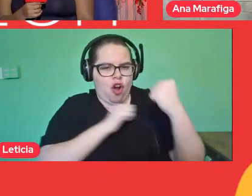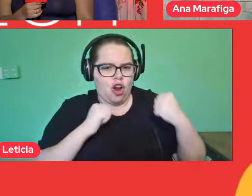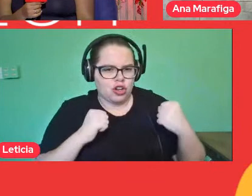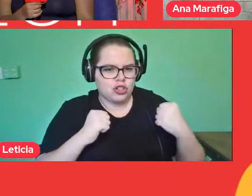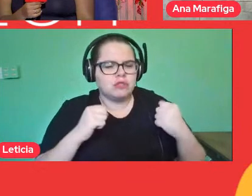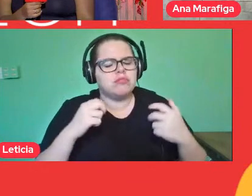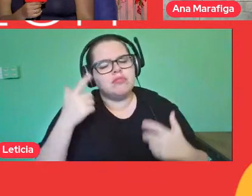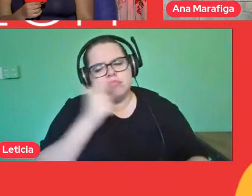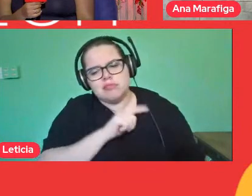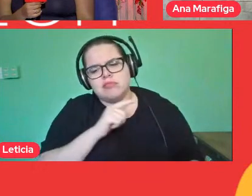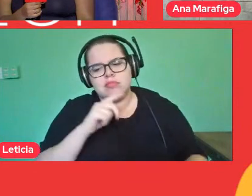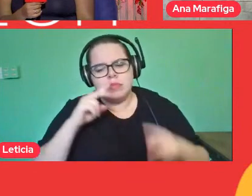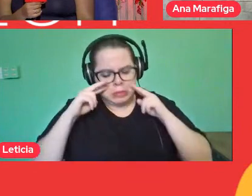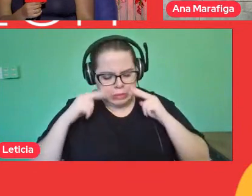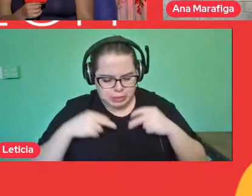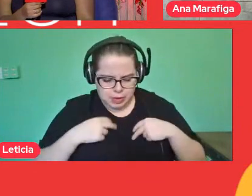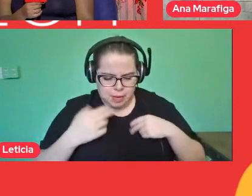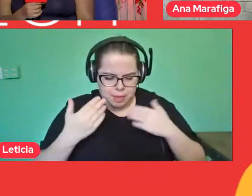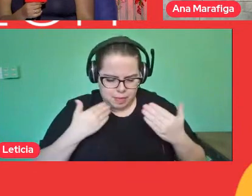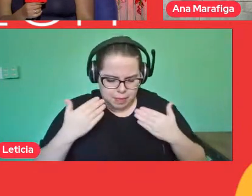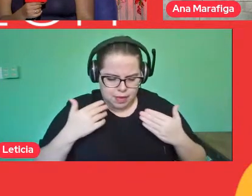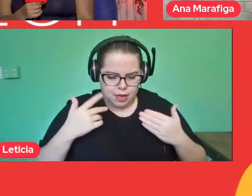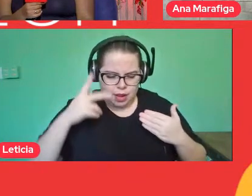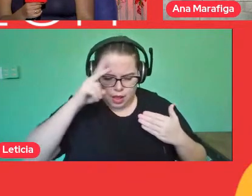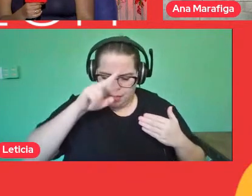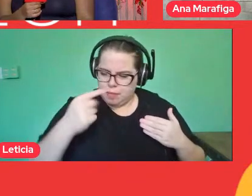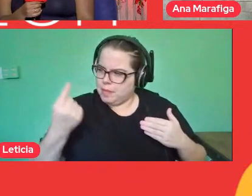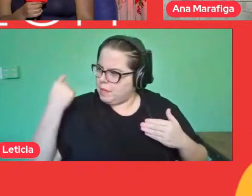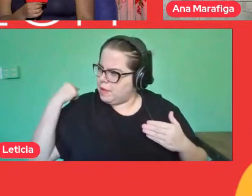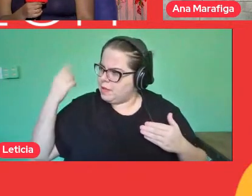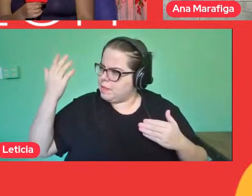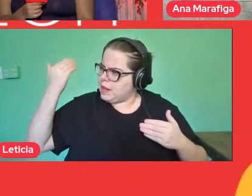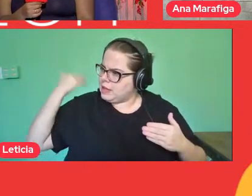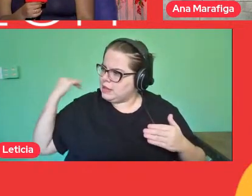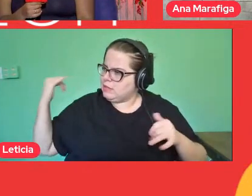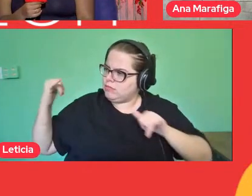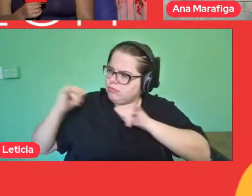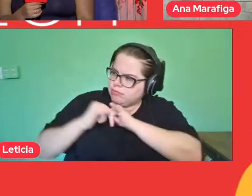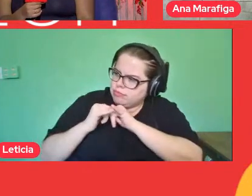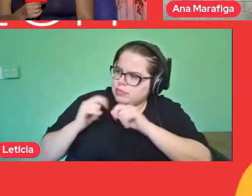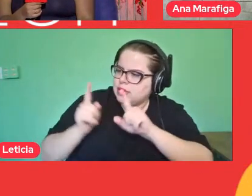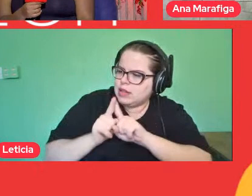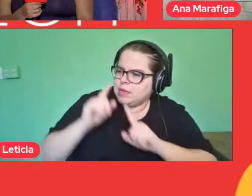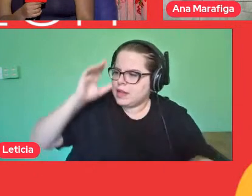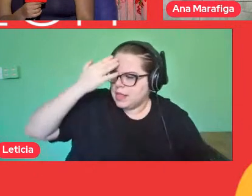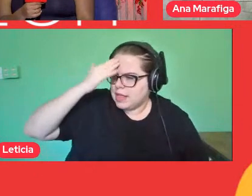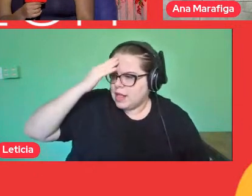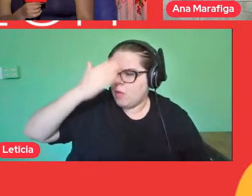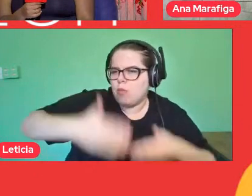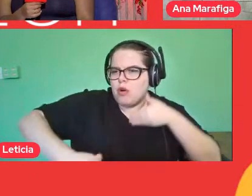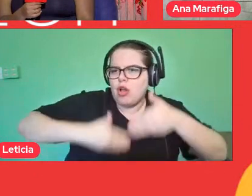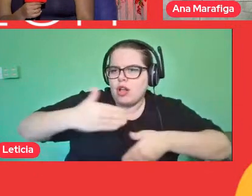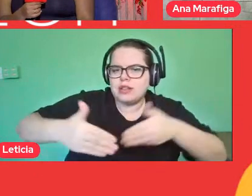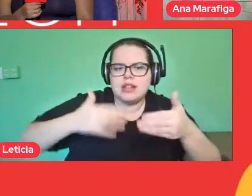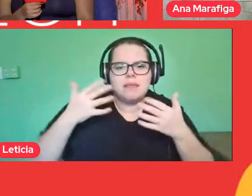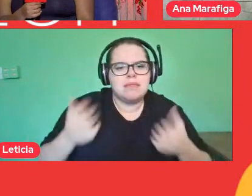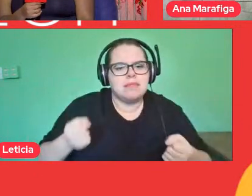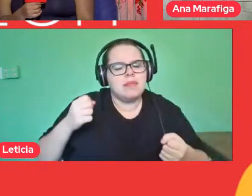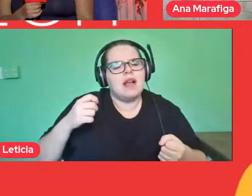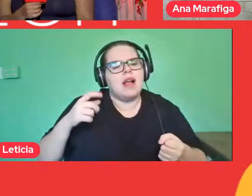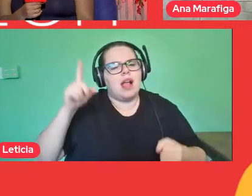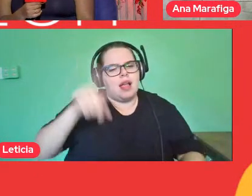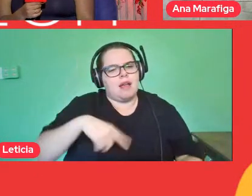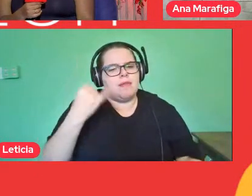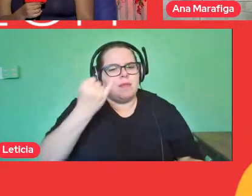tem a oportunidade de conversar com você do passado, se perdoar e entender o seu próprio processo de aceitação e aprendizado, é